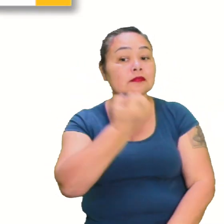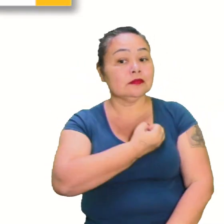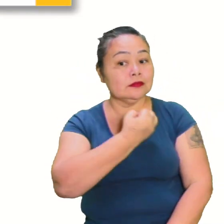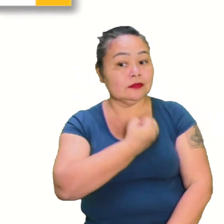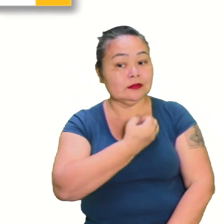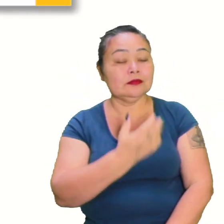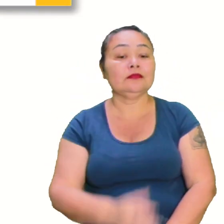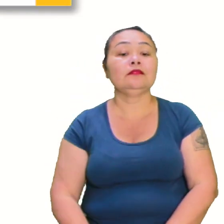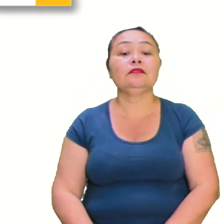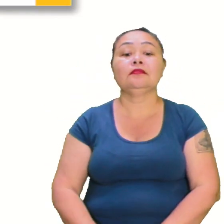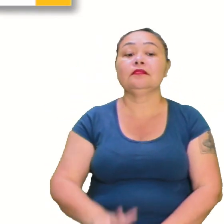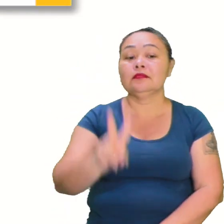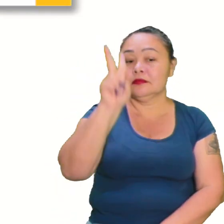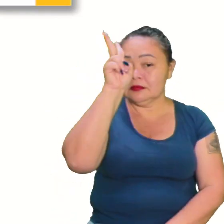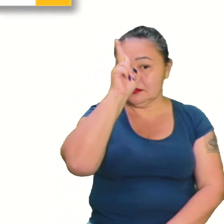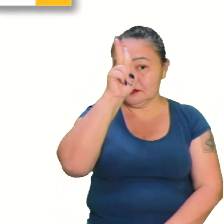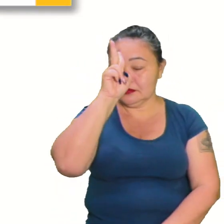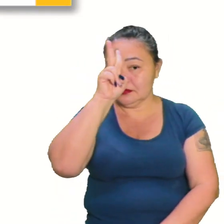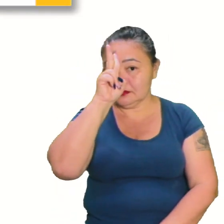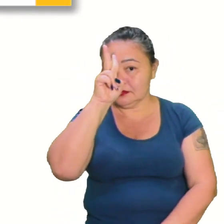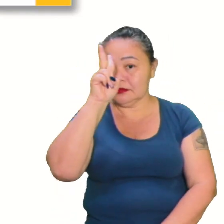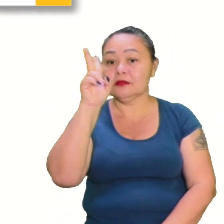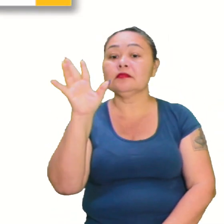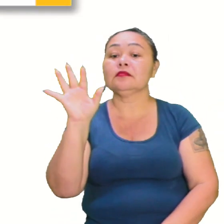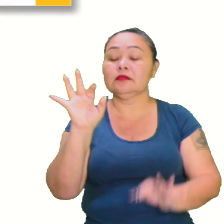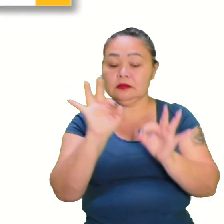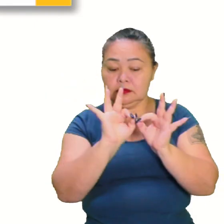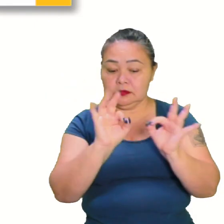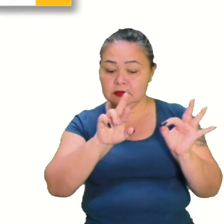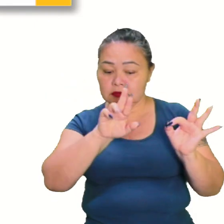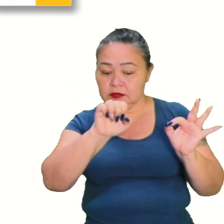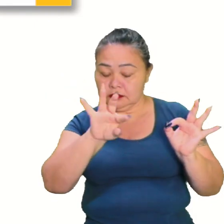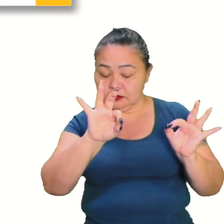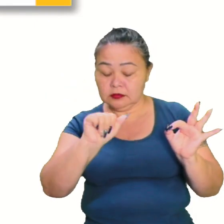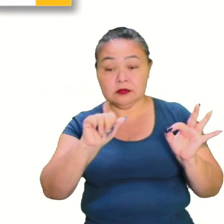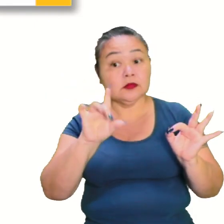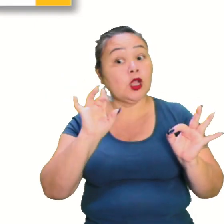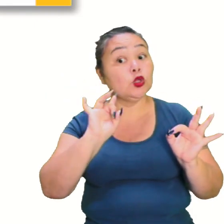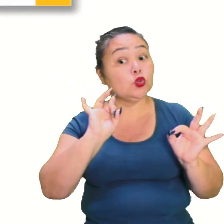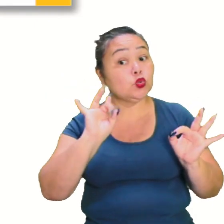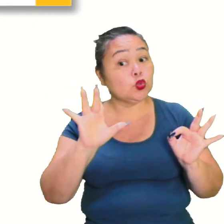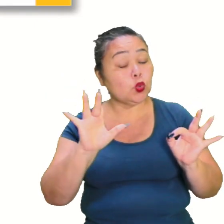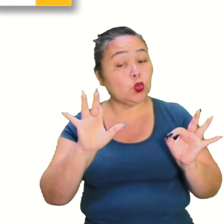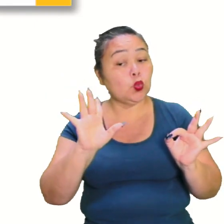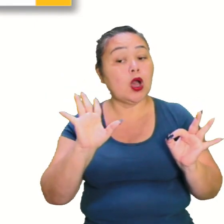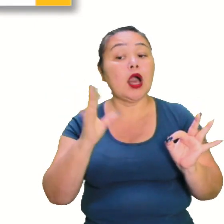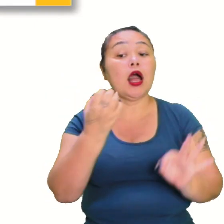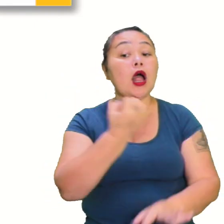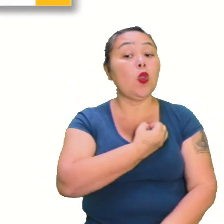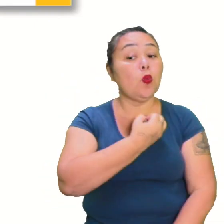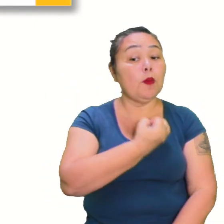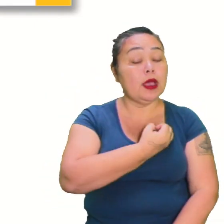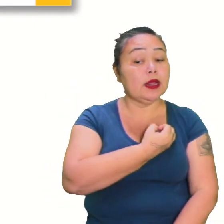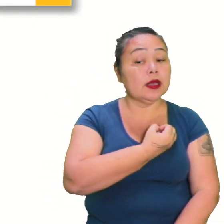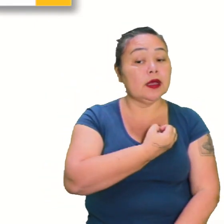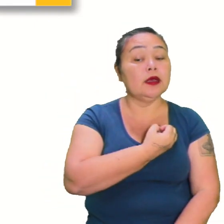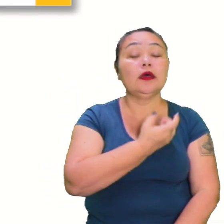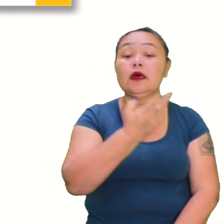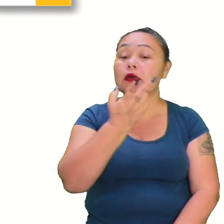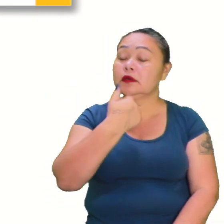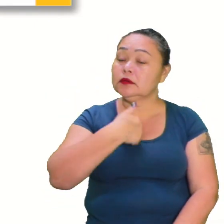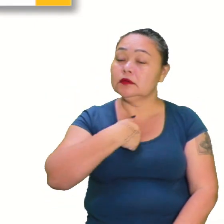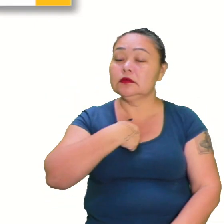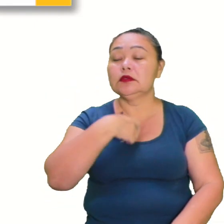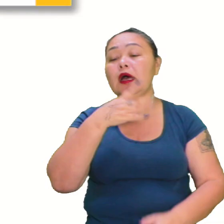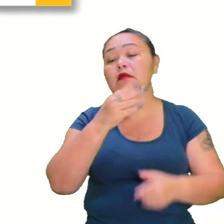reta numerada. Lembrando que a nossa reta numerada não se resume só mais à reta numérica. Se